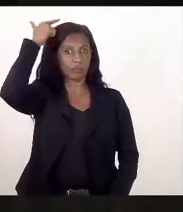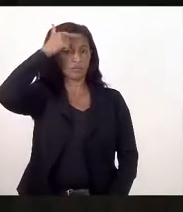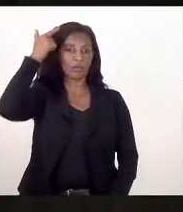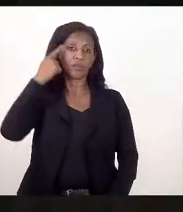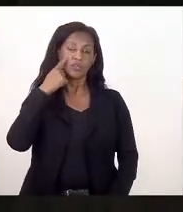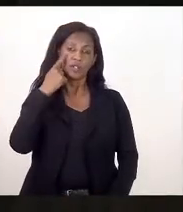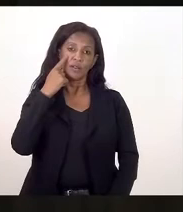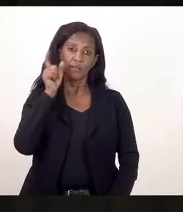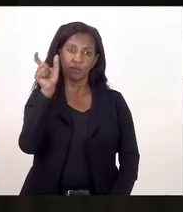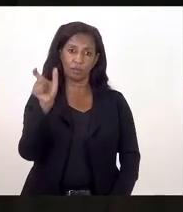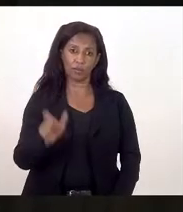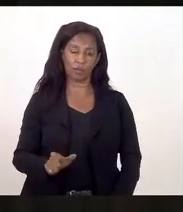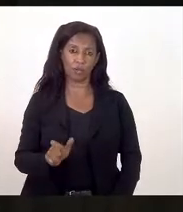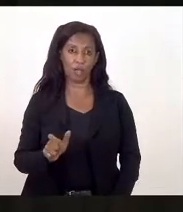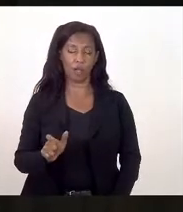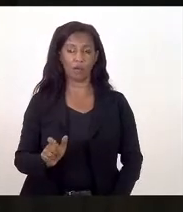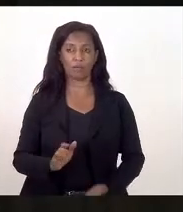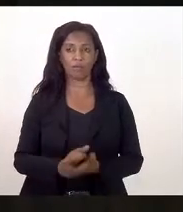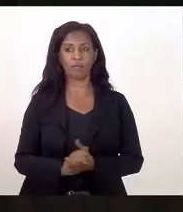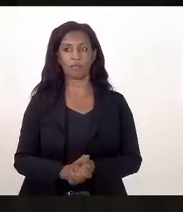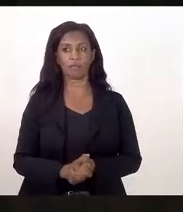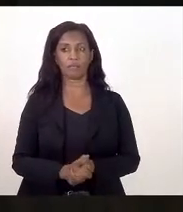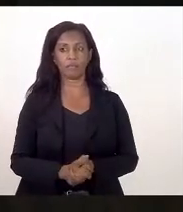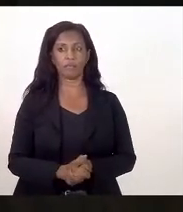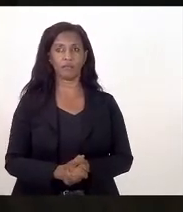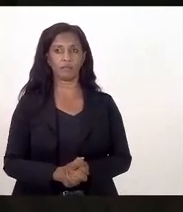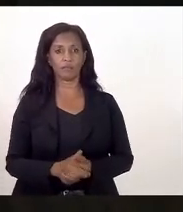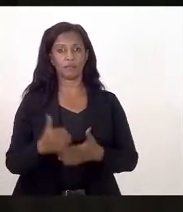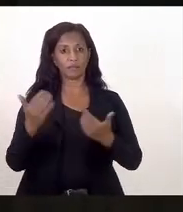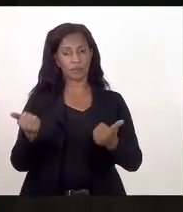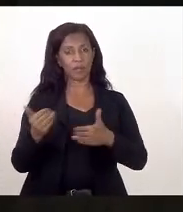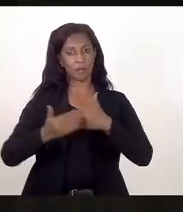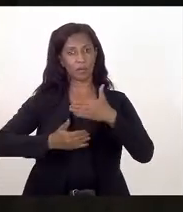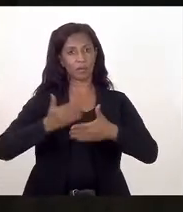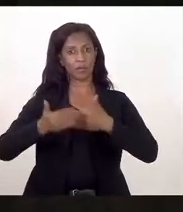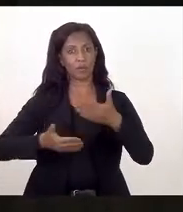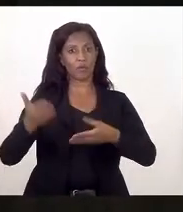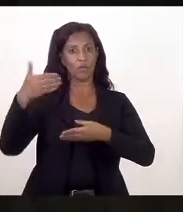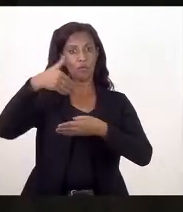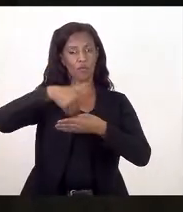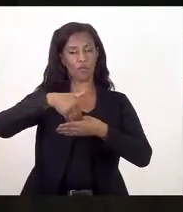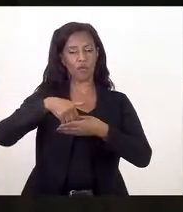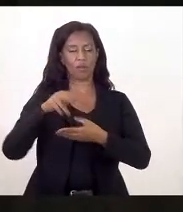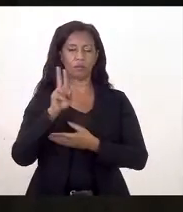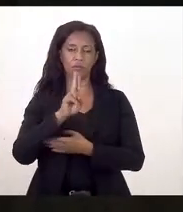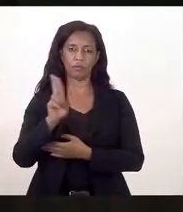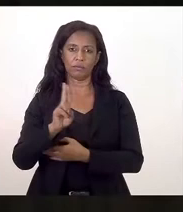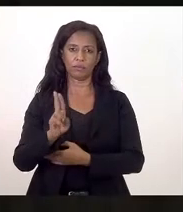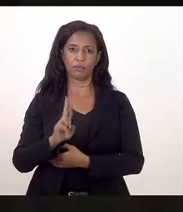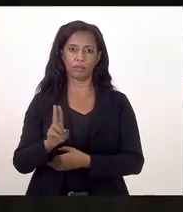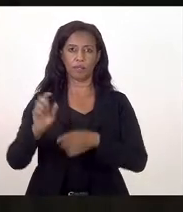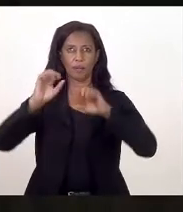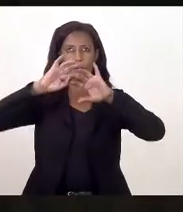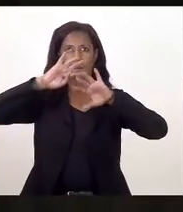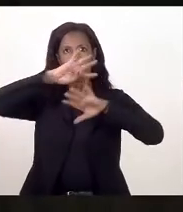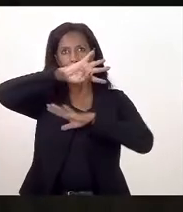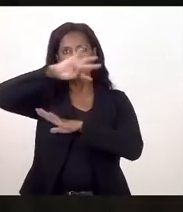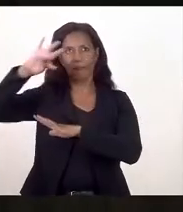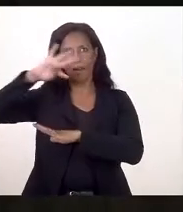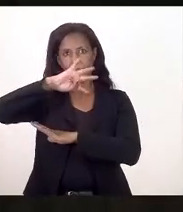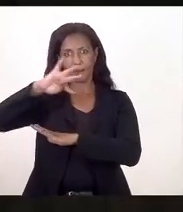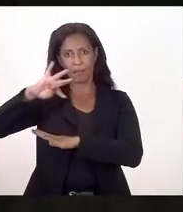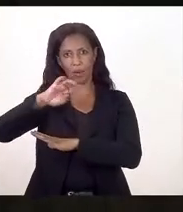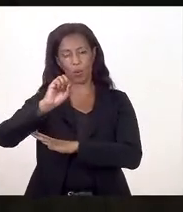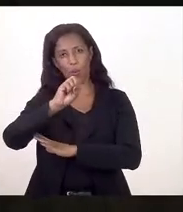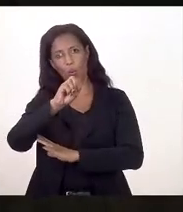tributação. Mas, problemas. Estamos em procedimento de votação nominal no painel ou no sistema.